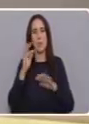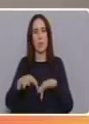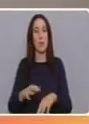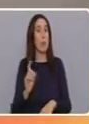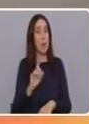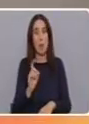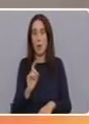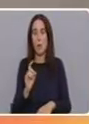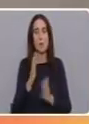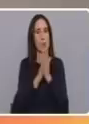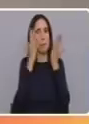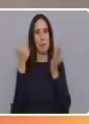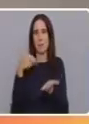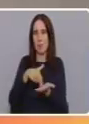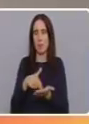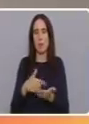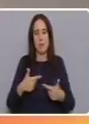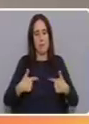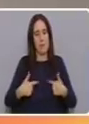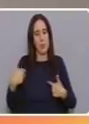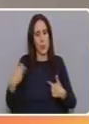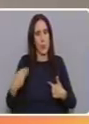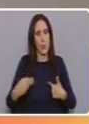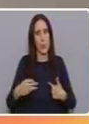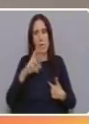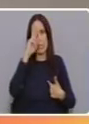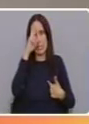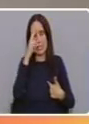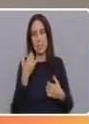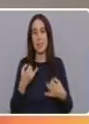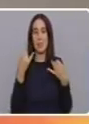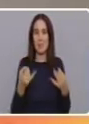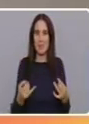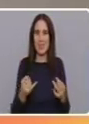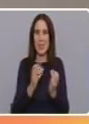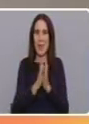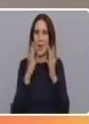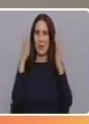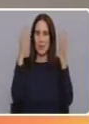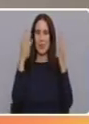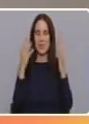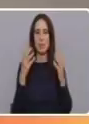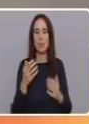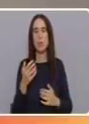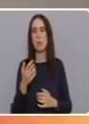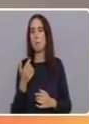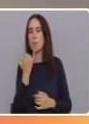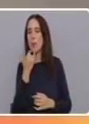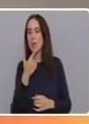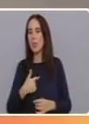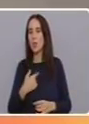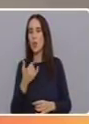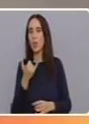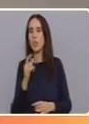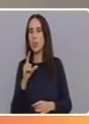não chega lá para receber os aplausos, não. Dá o litro todas as noites para depois receber aquelas ovações de 5 minutos.